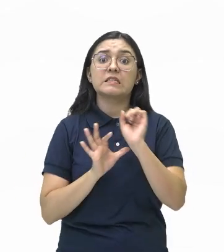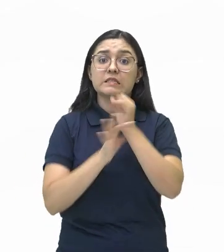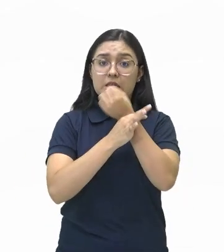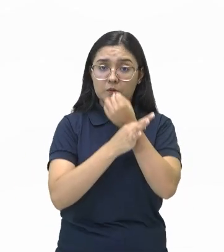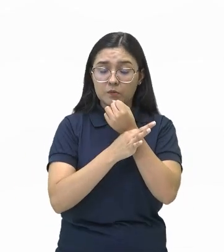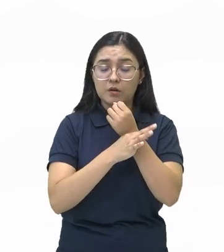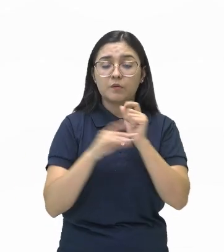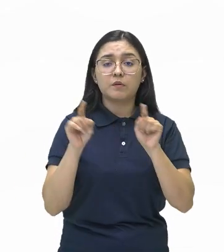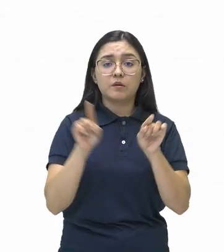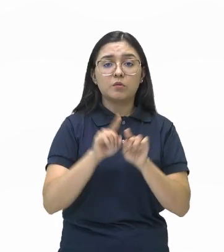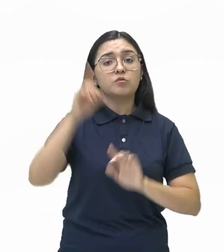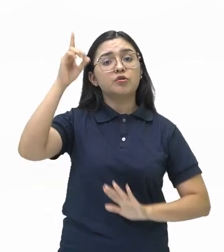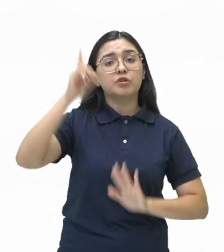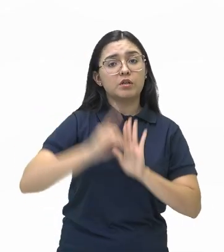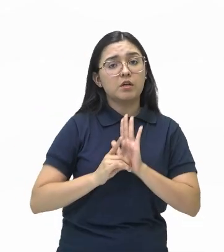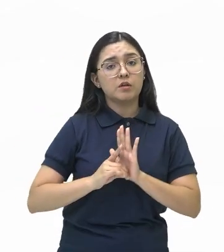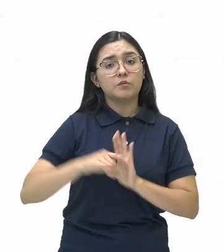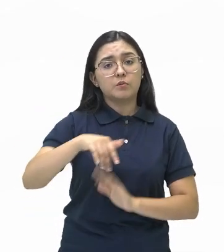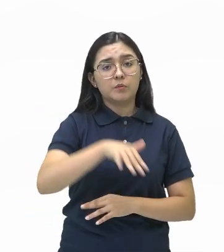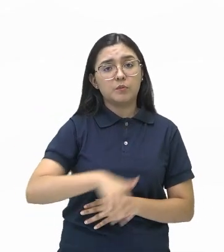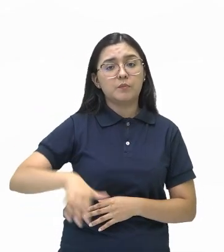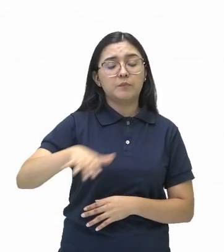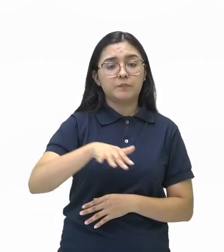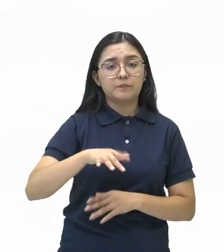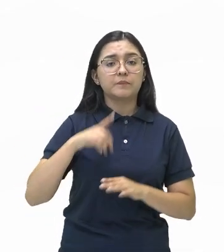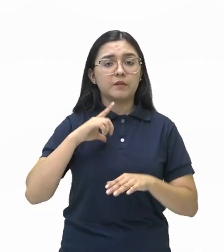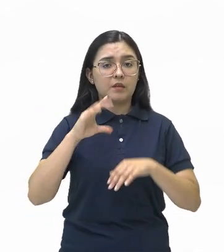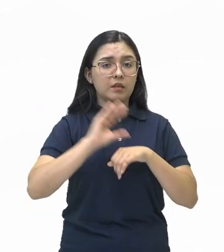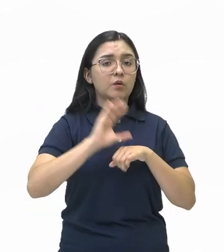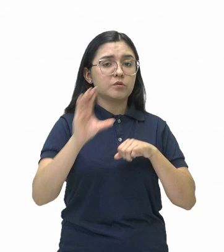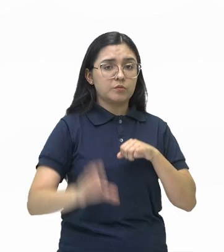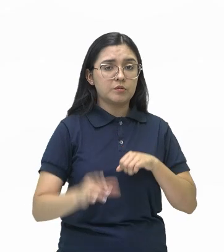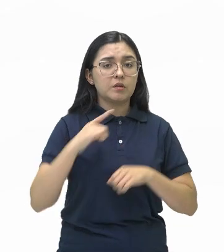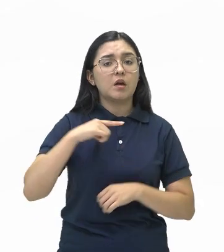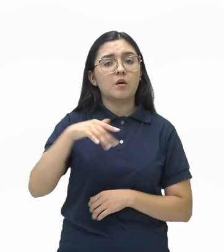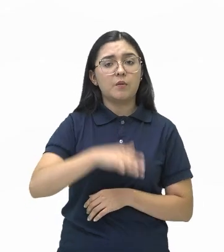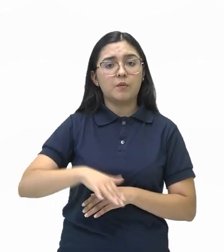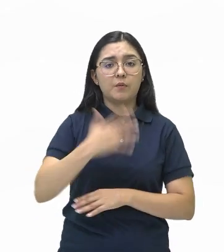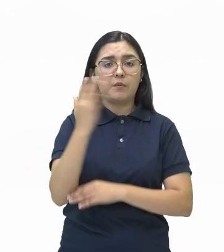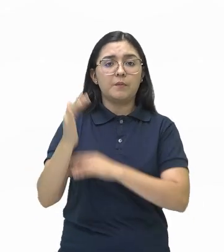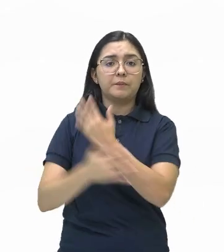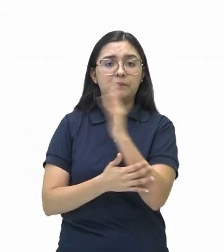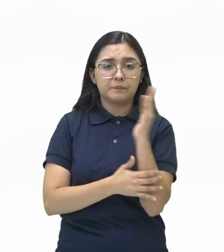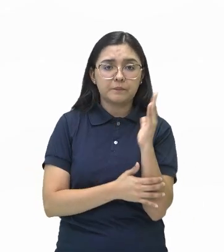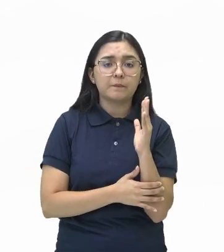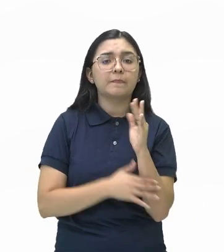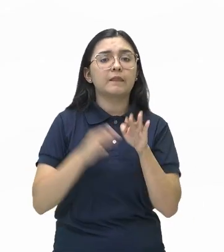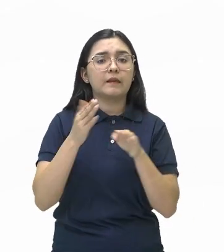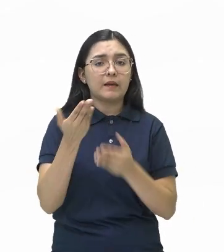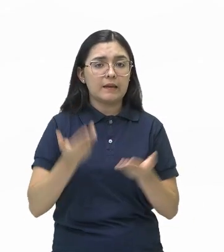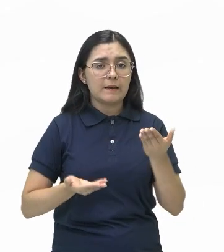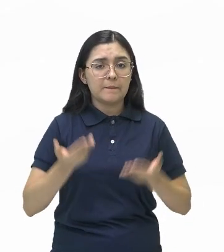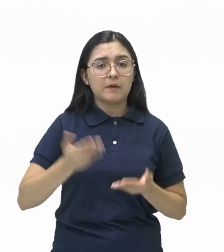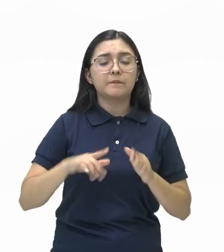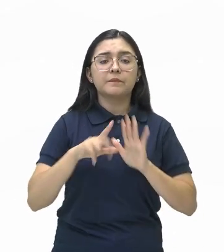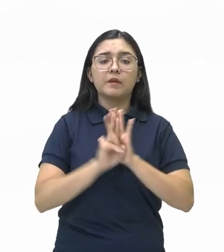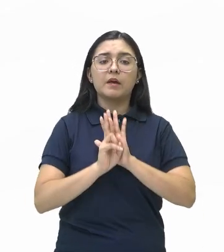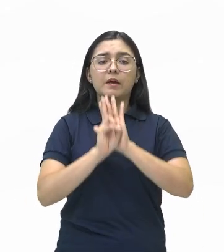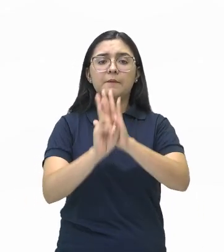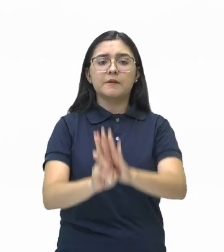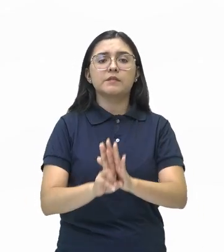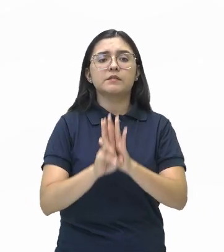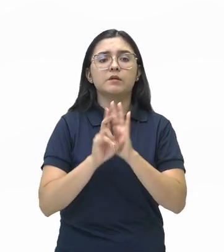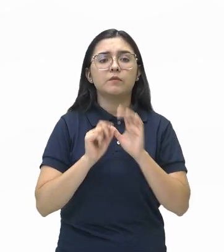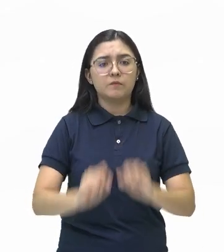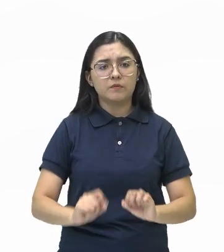melhor dizendo, o direito que está lá na Constituição, ao meio ambiente equilibrado. Então, ela representa o que essa